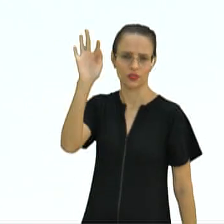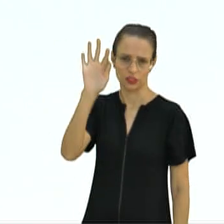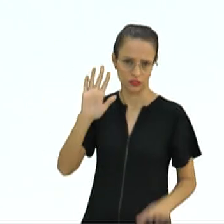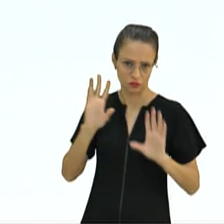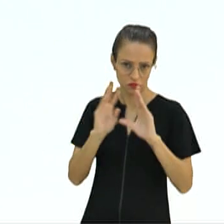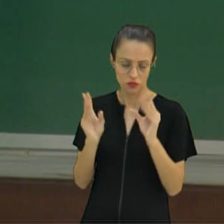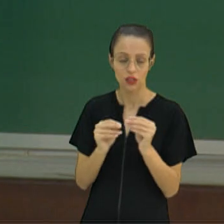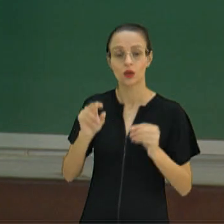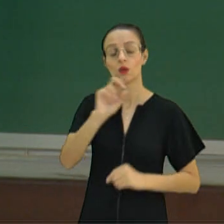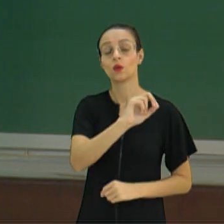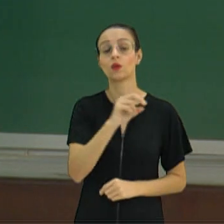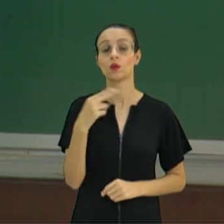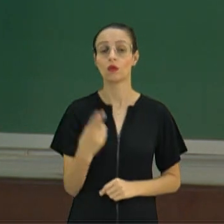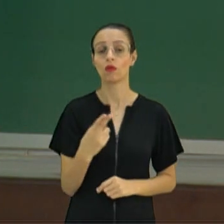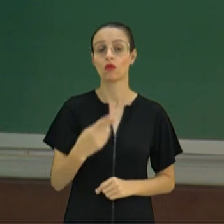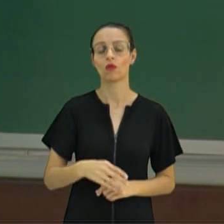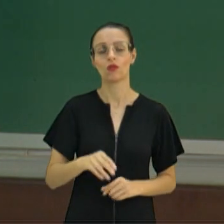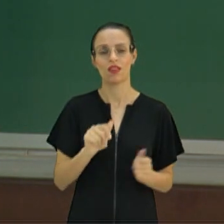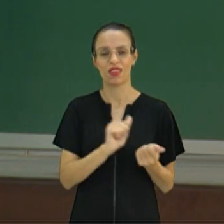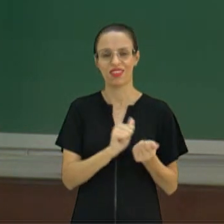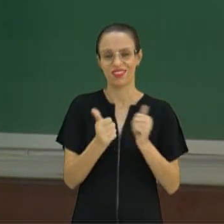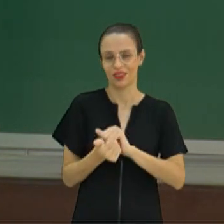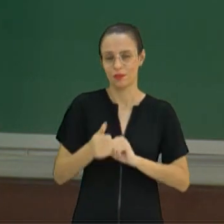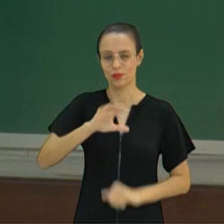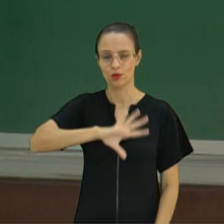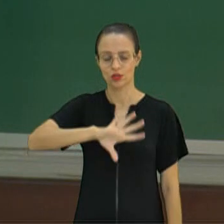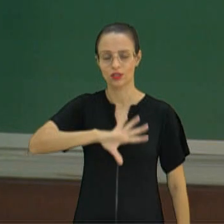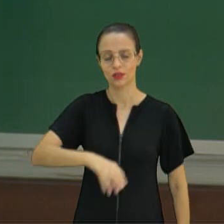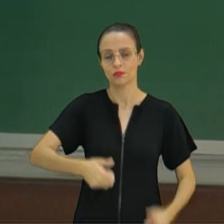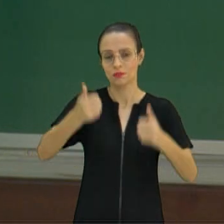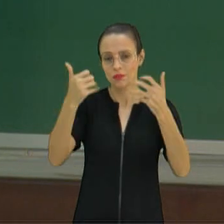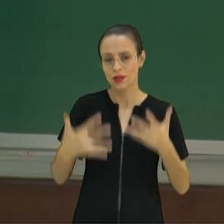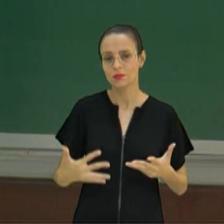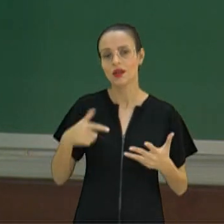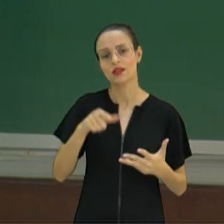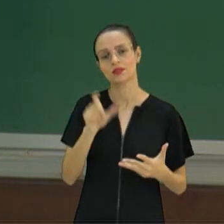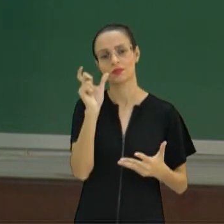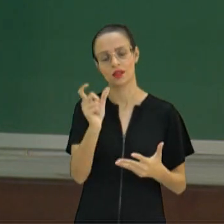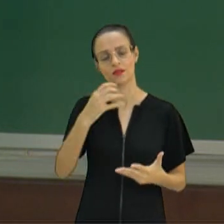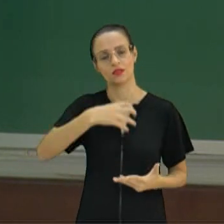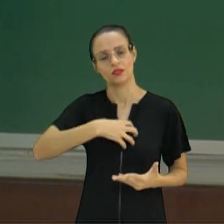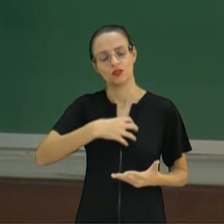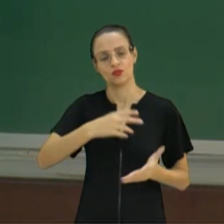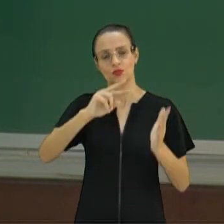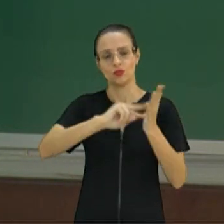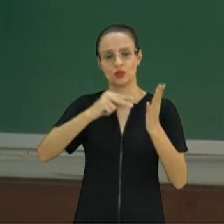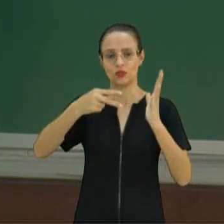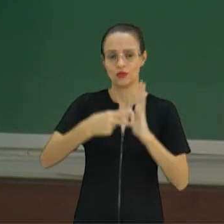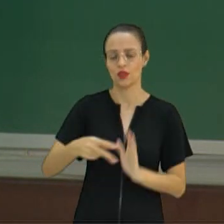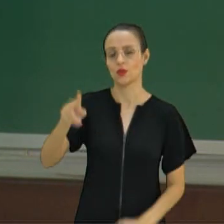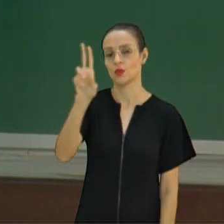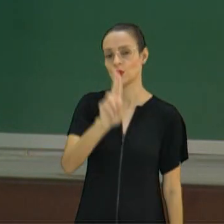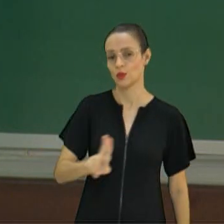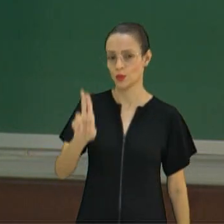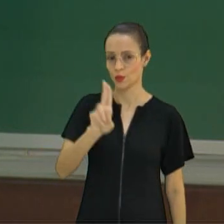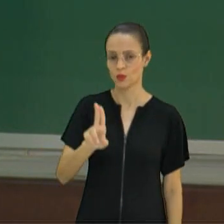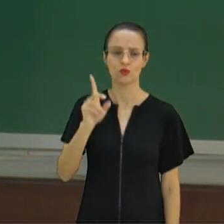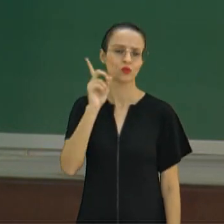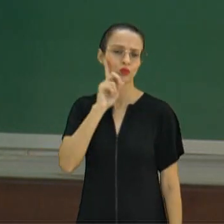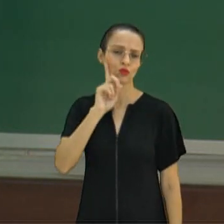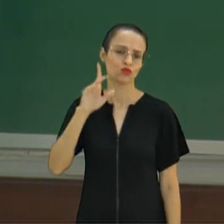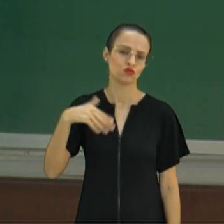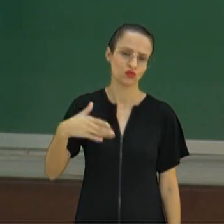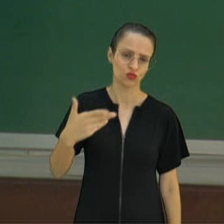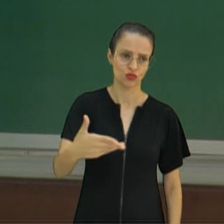enfim, ou aportuguesamos essa palavra para justificar o seu sentido, o seu significado, o seu uso no nosso dia a